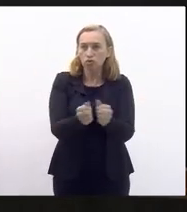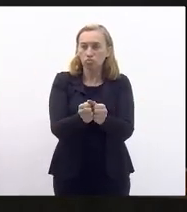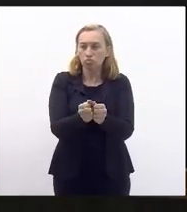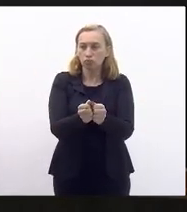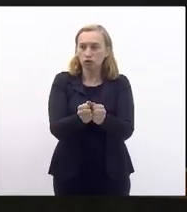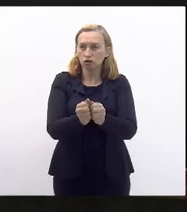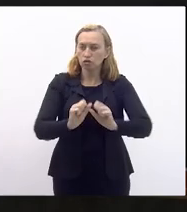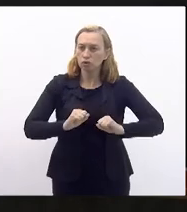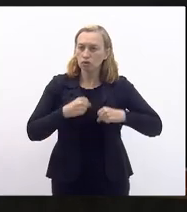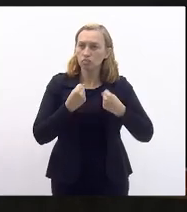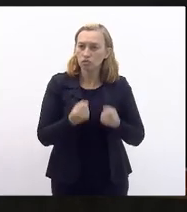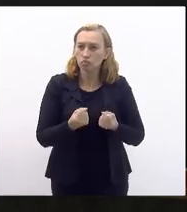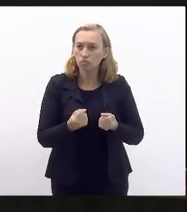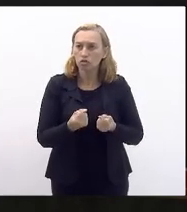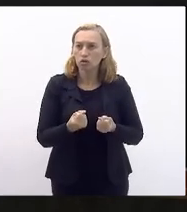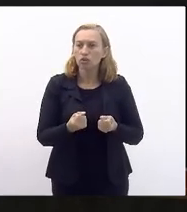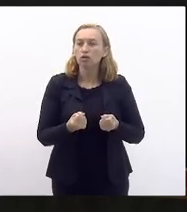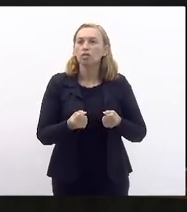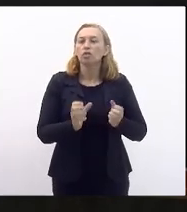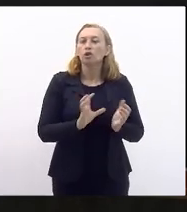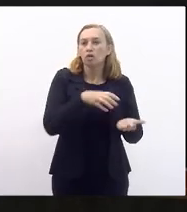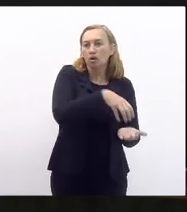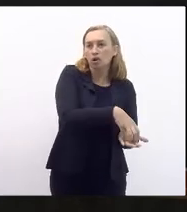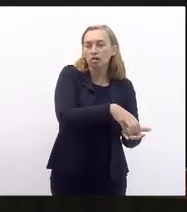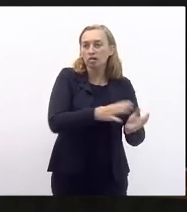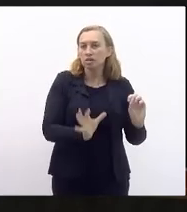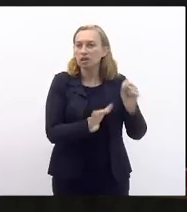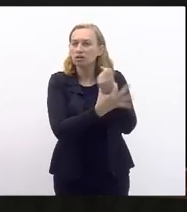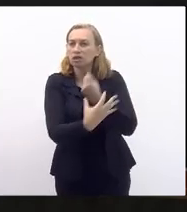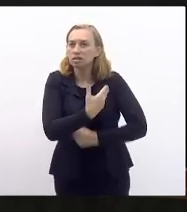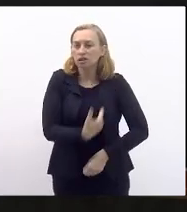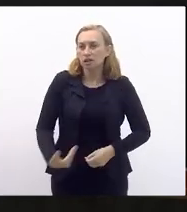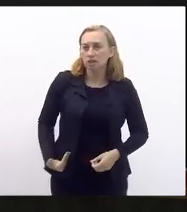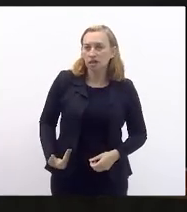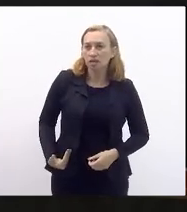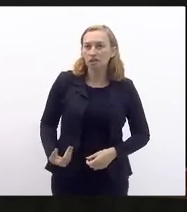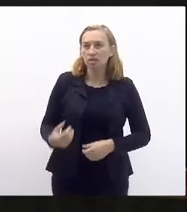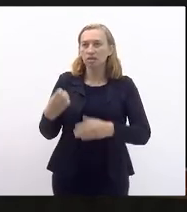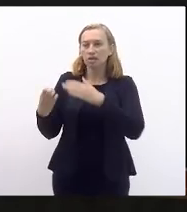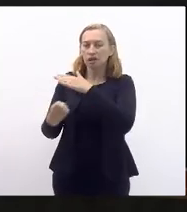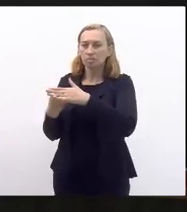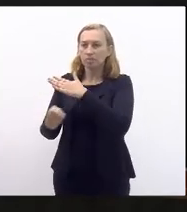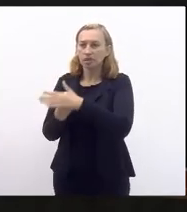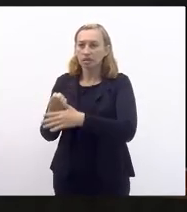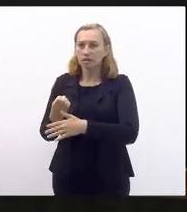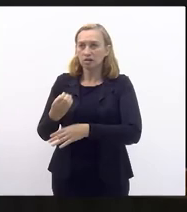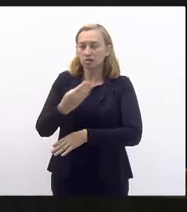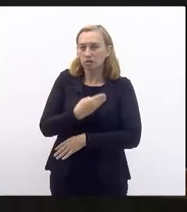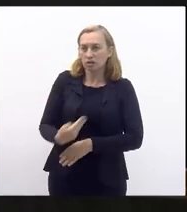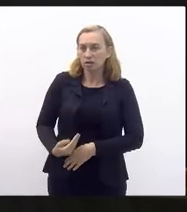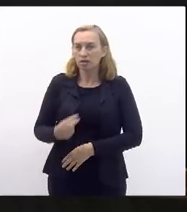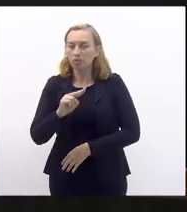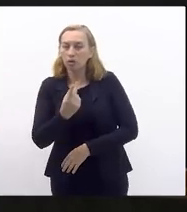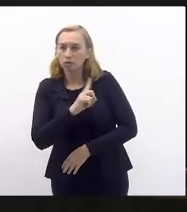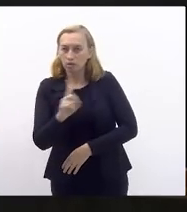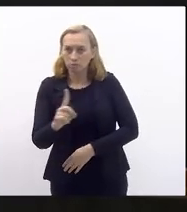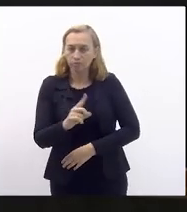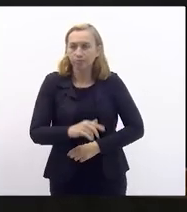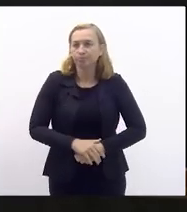e com os órgãos de segurança pública e com as agências governamentais e não-governamentais